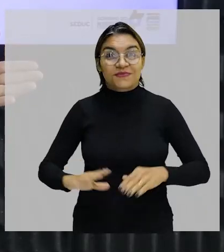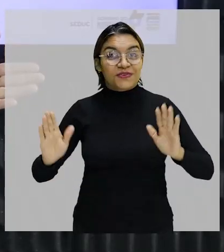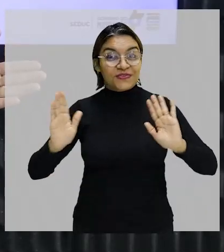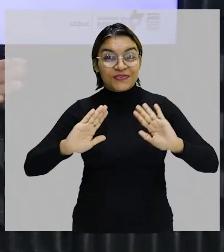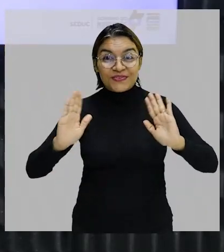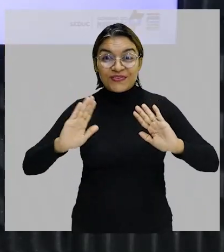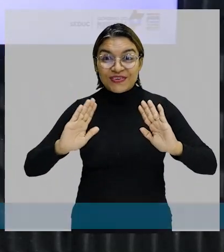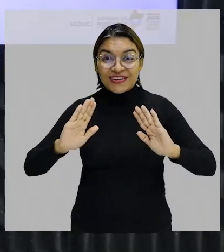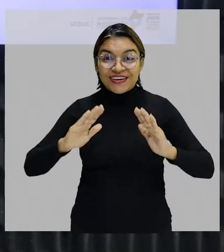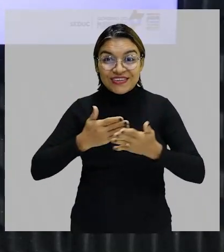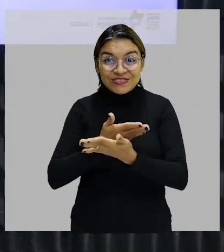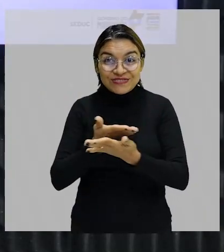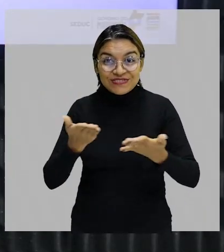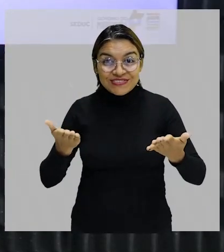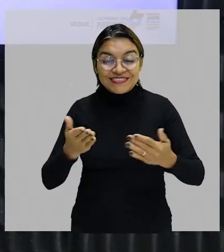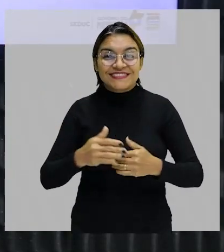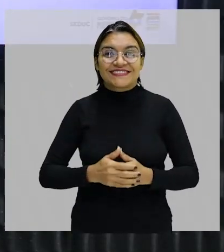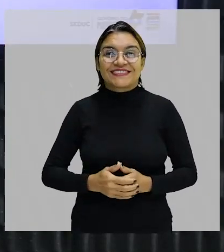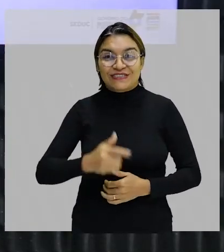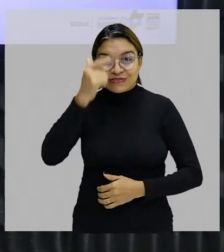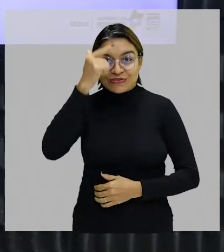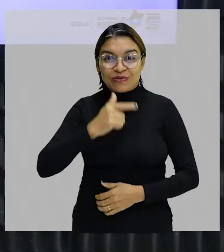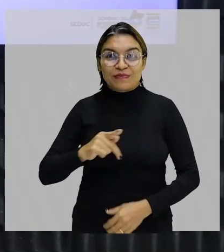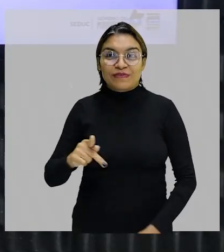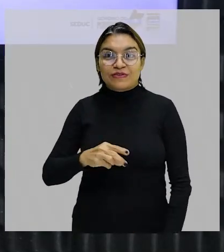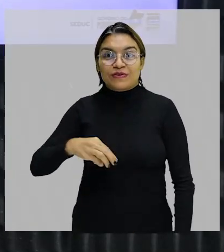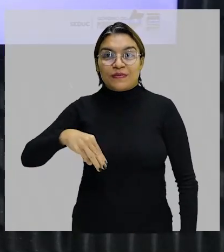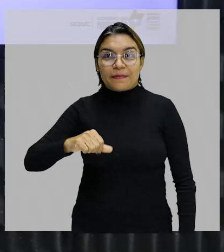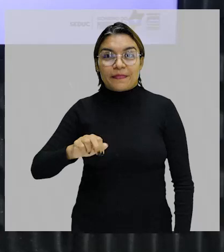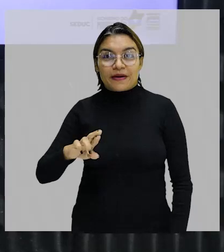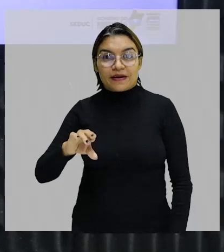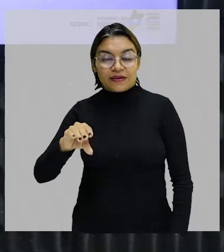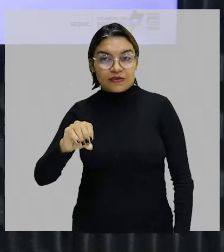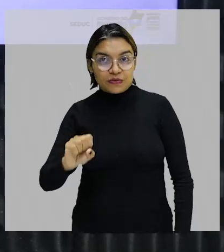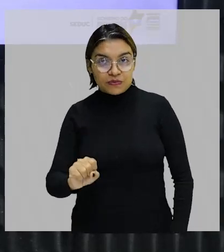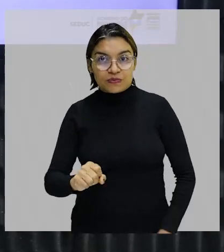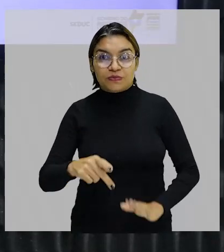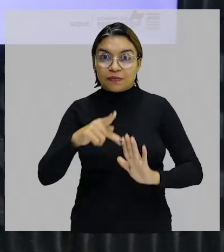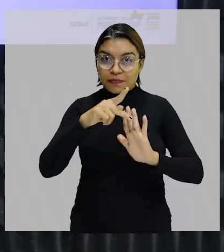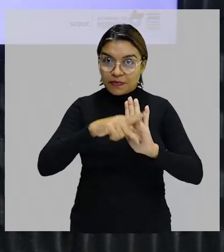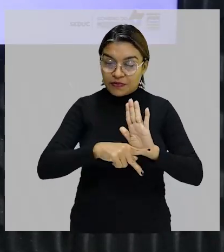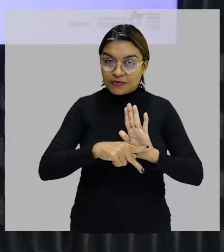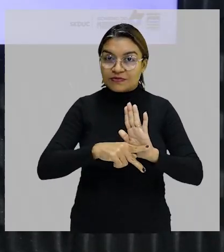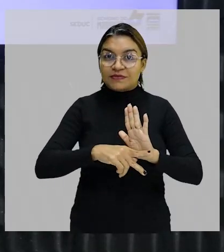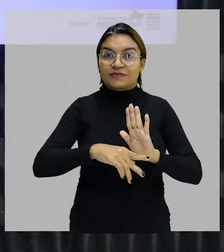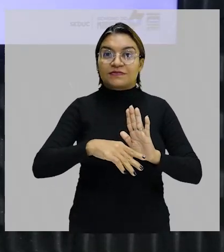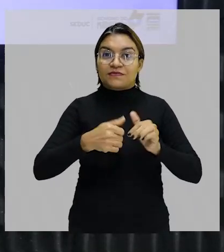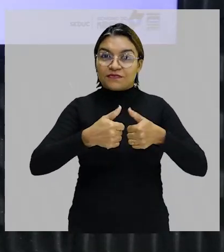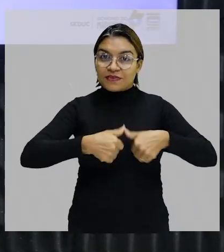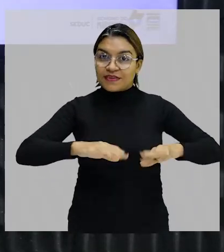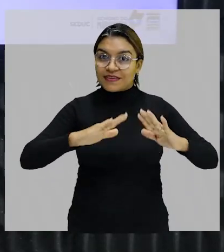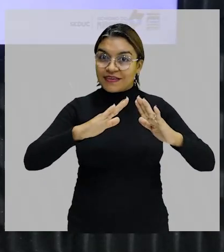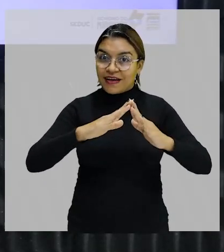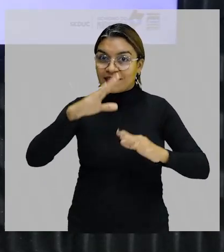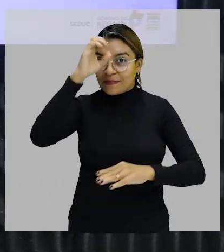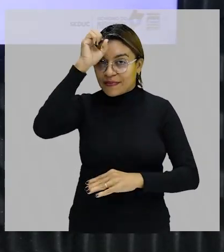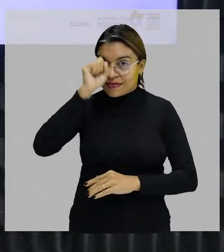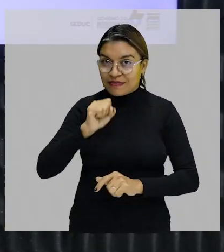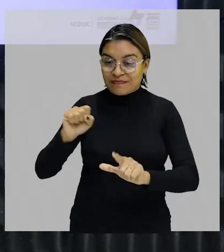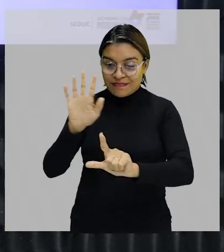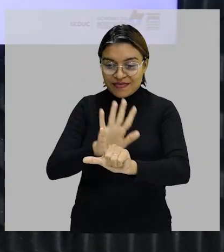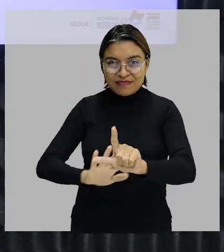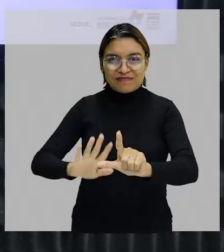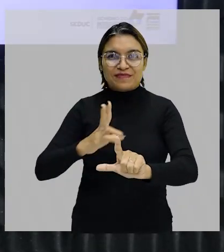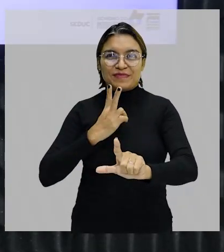Fala galerinha, professor Marcos Cunha na área para o nosso projeto Fiquem em Casa Aprendendo da nossa plataforma Gonçalves